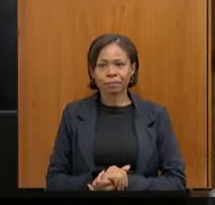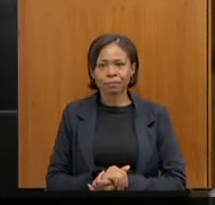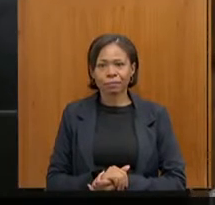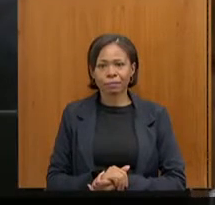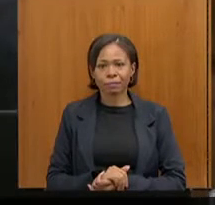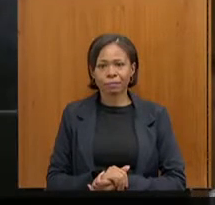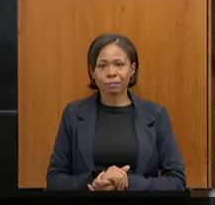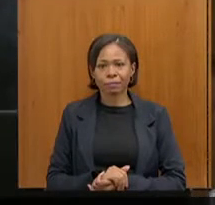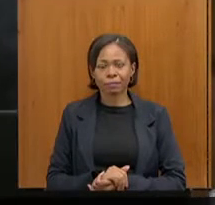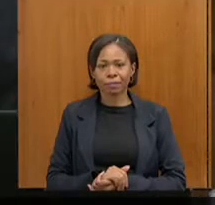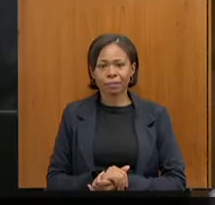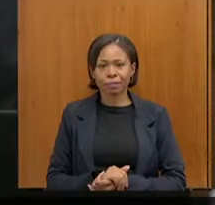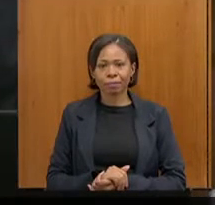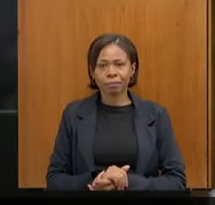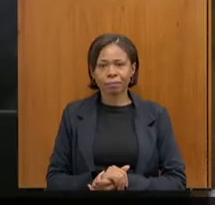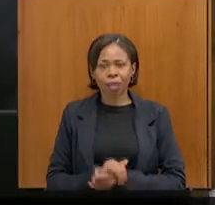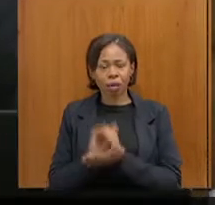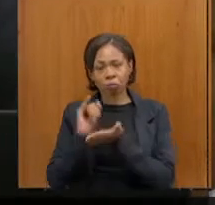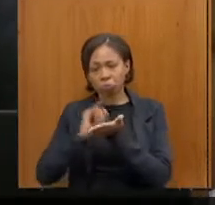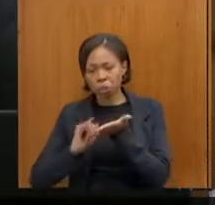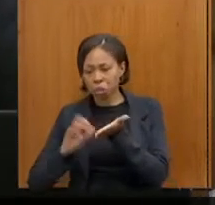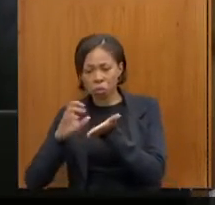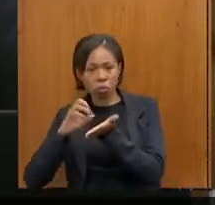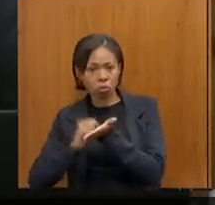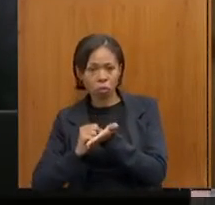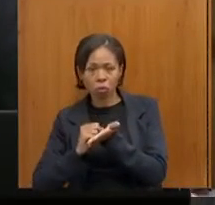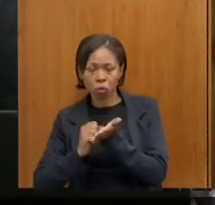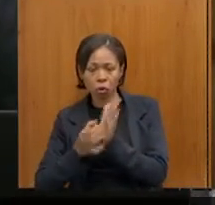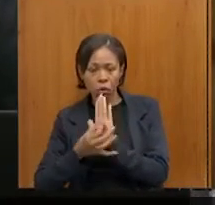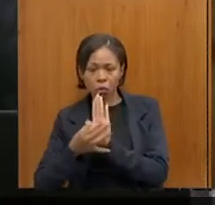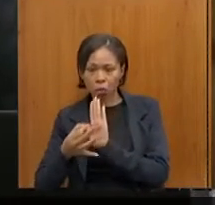não havendo mais inscritos